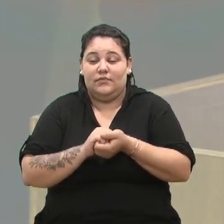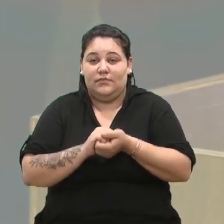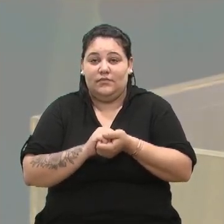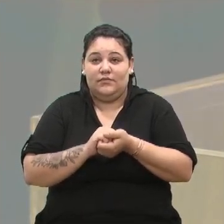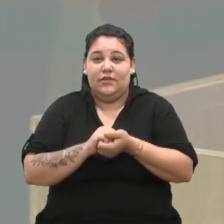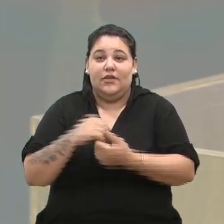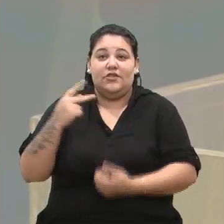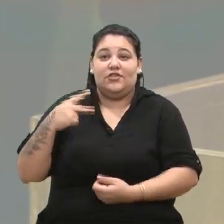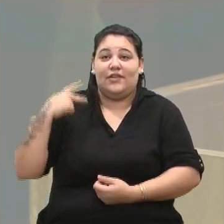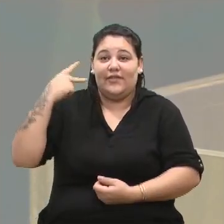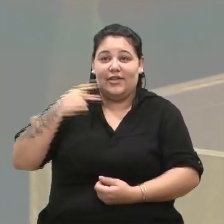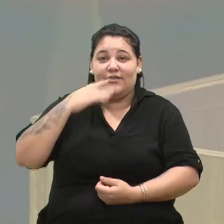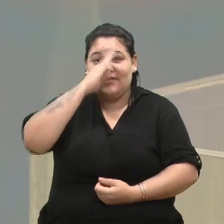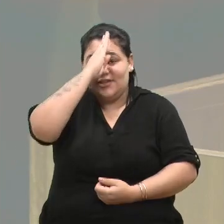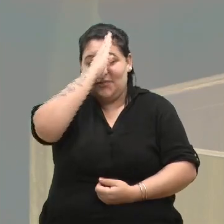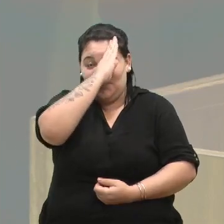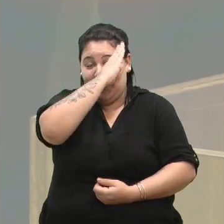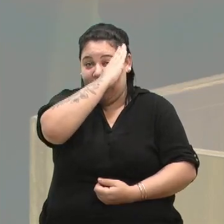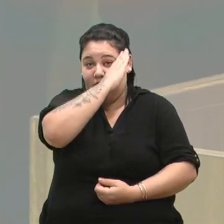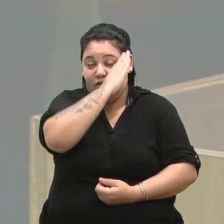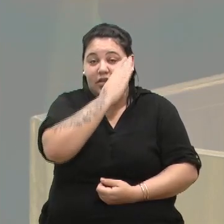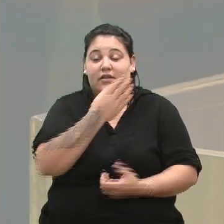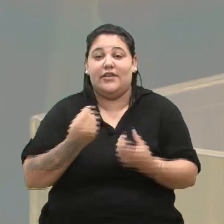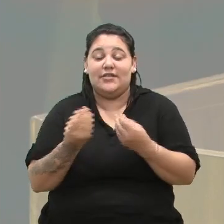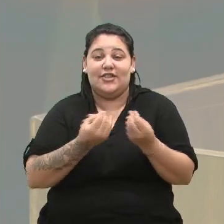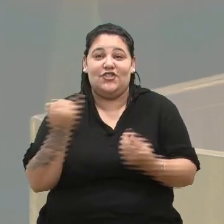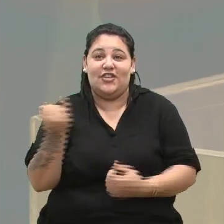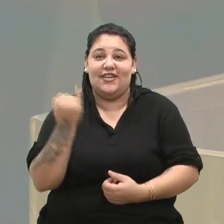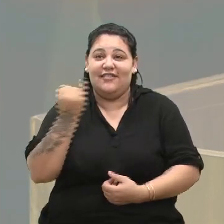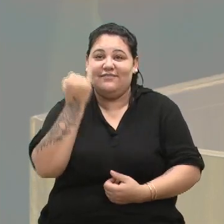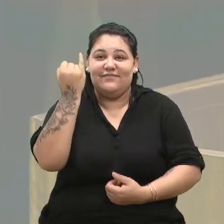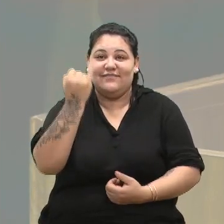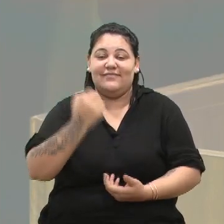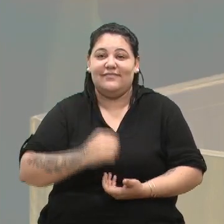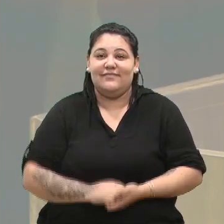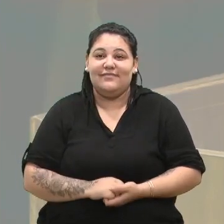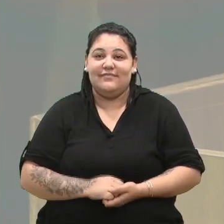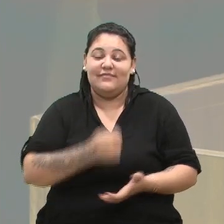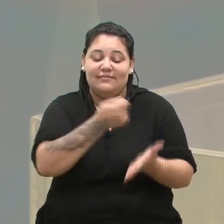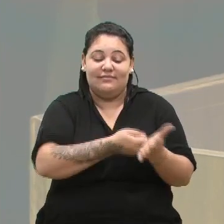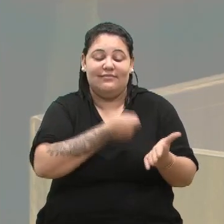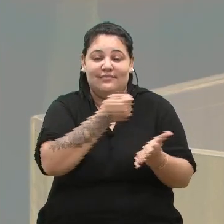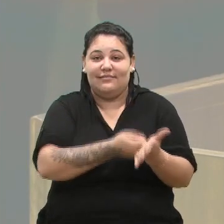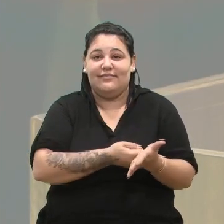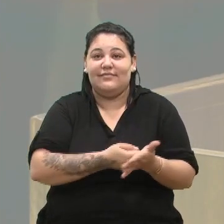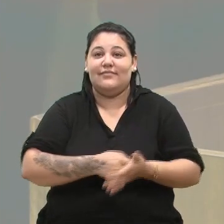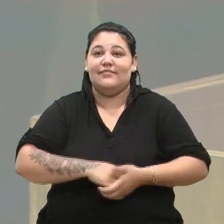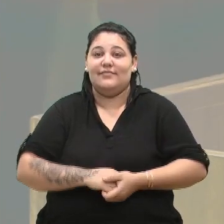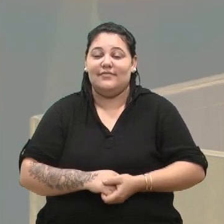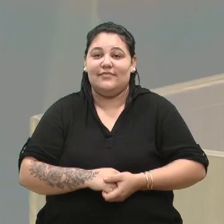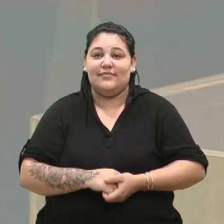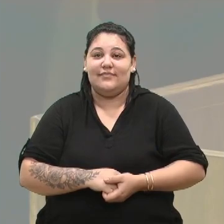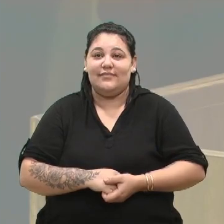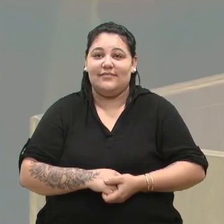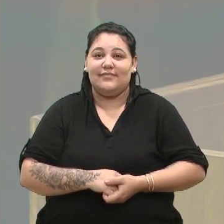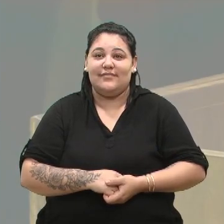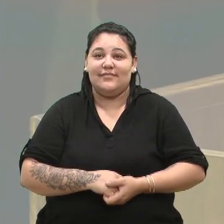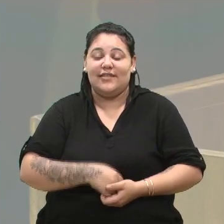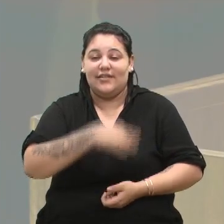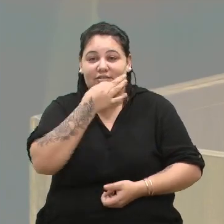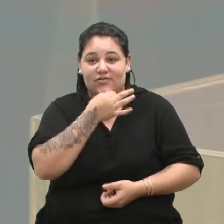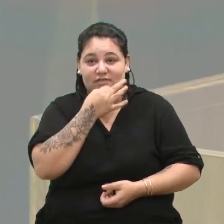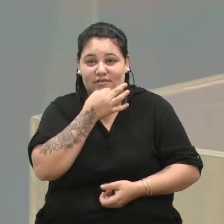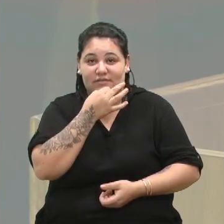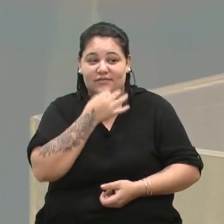é muito importante, hoje, essa noite de terça-feira, aonde Caxias do Sul vai assediar